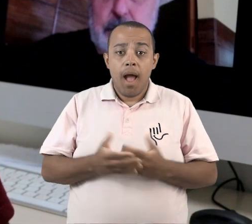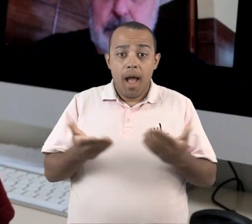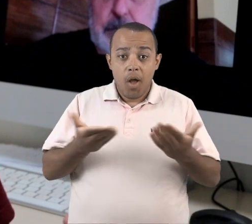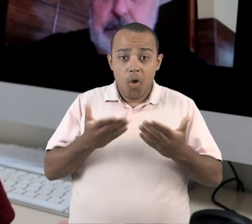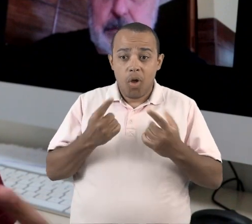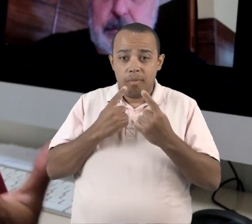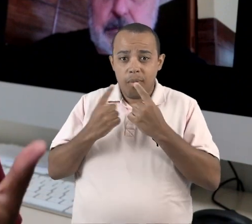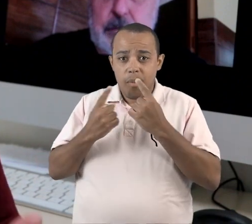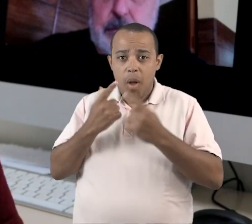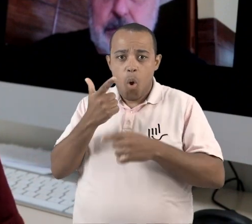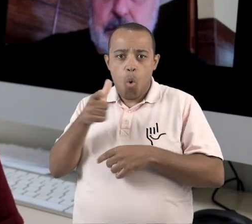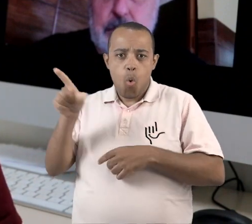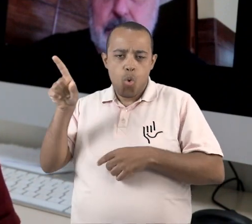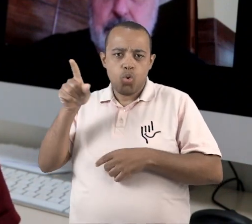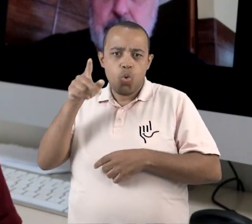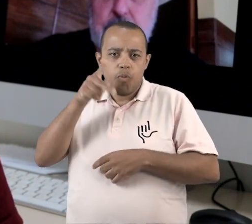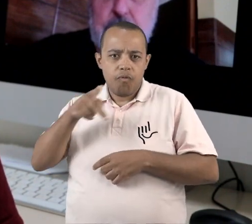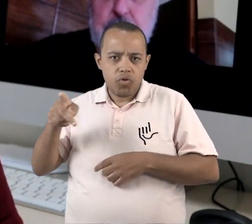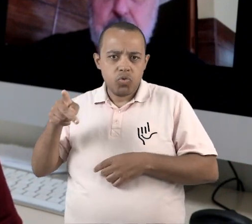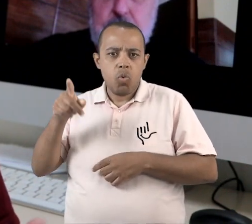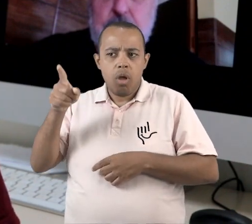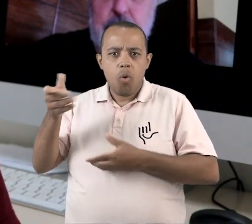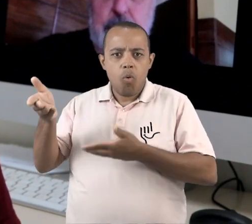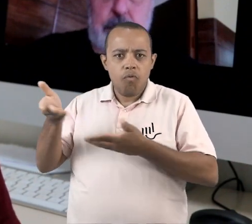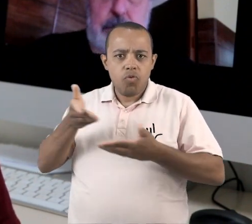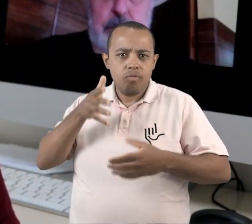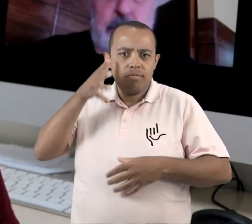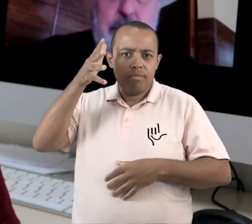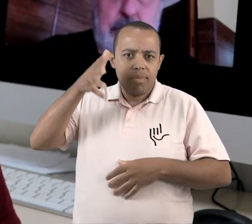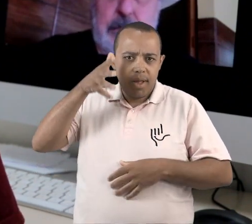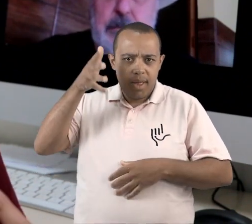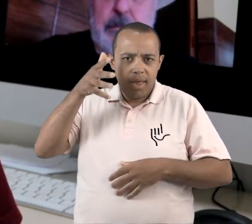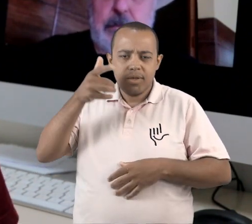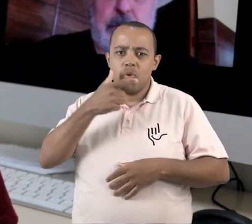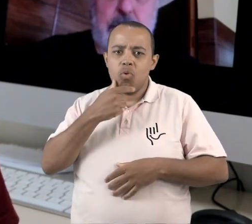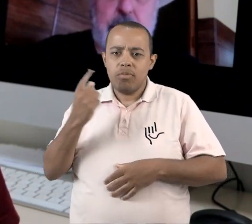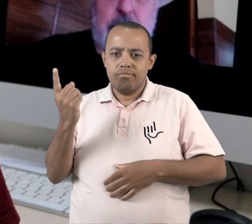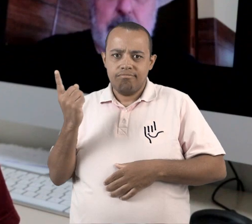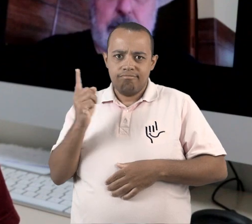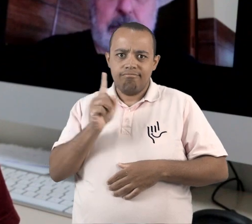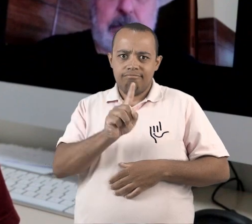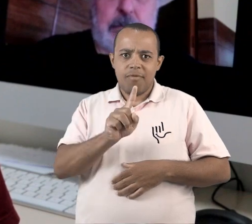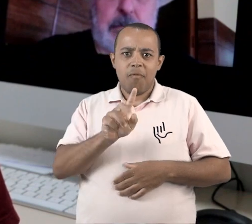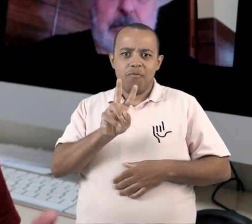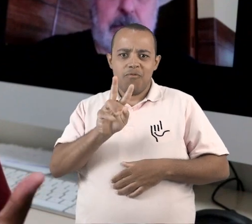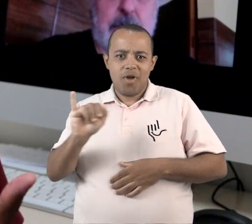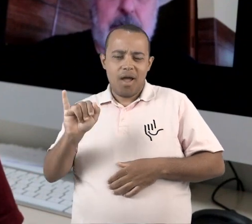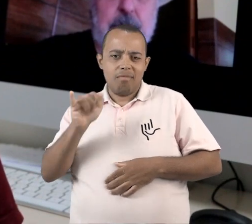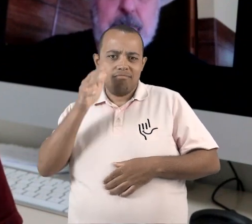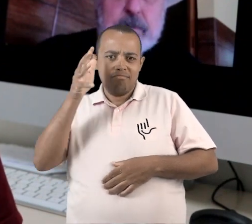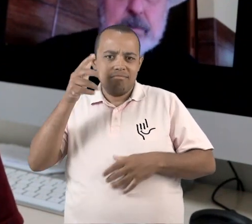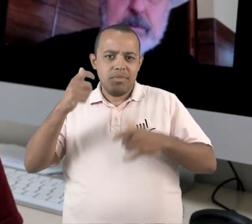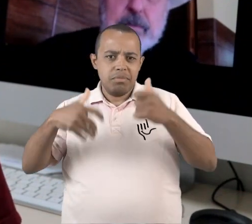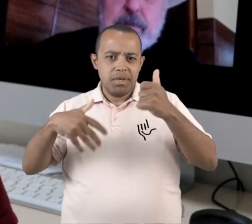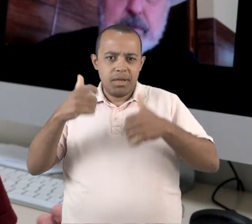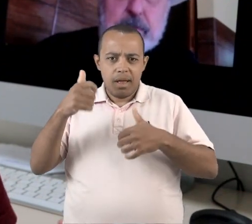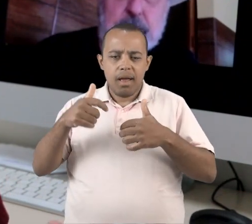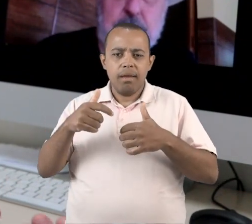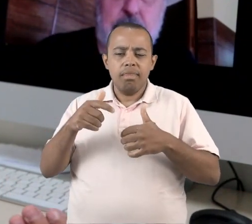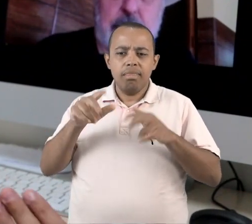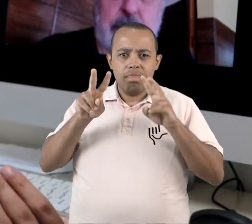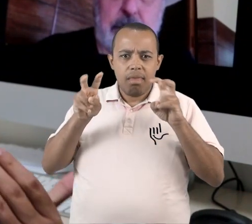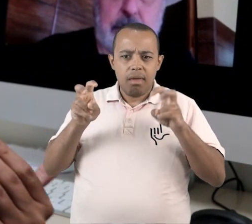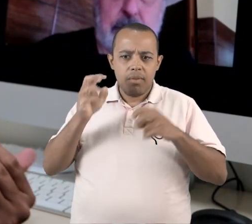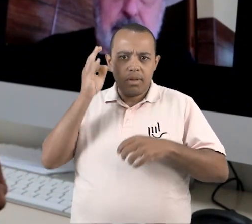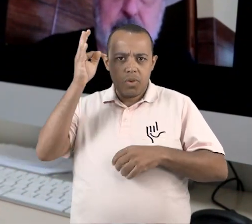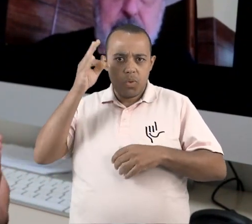professor Fabrício, que é um dos palestrantes e convidados do Darwin Day. Ele vai estar explicando para a gente um pouquinho da teoria da evolução. E eu já vou